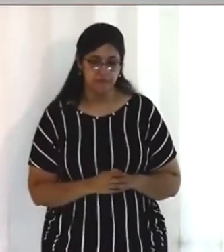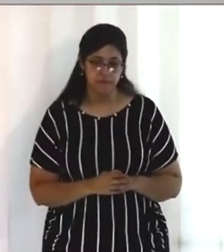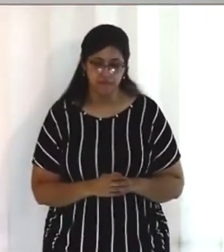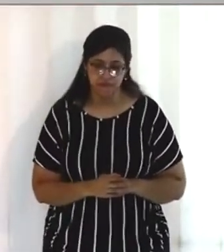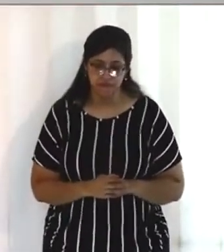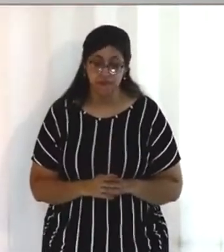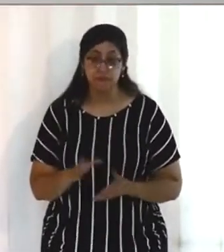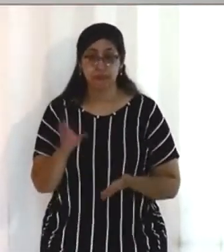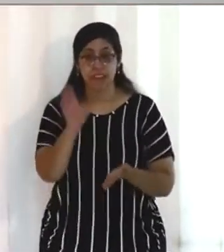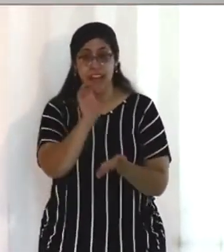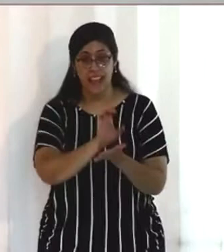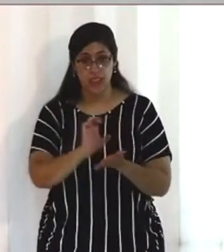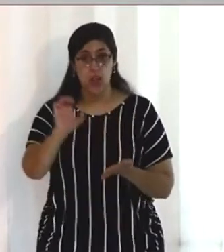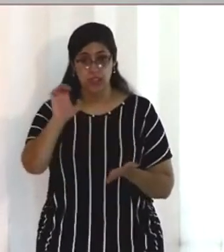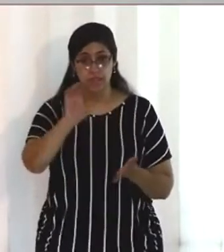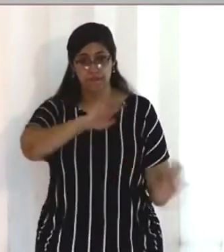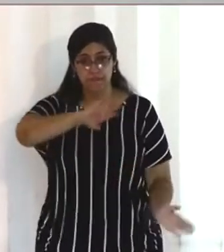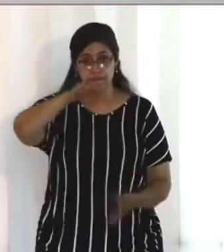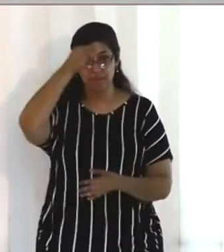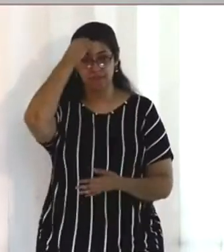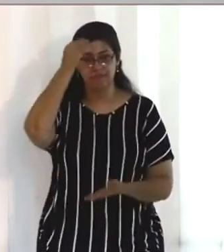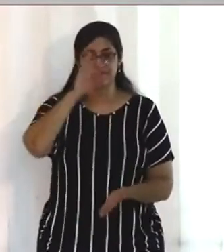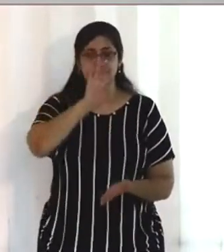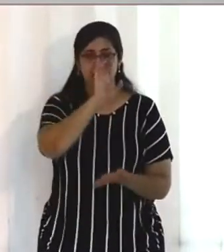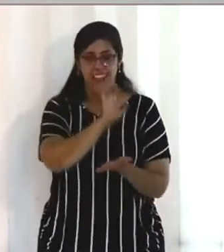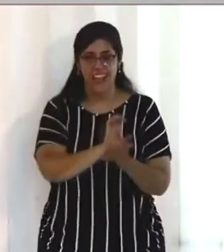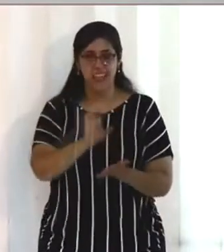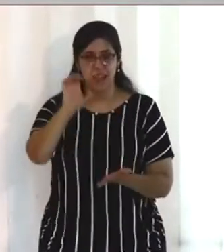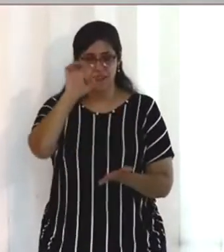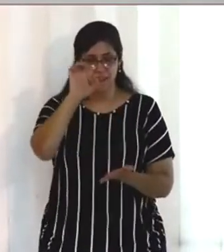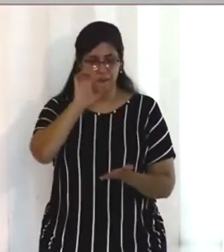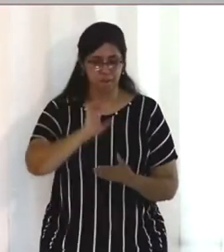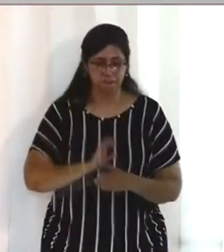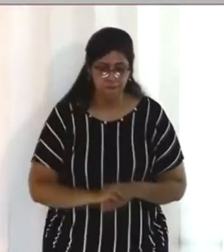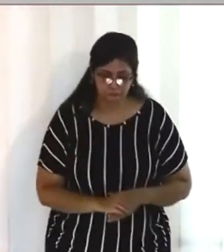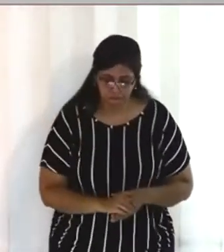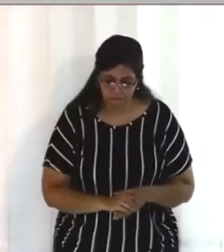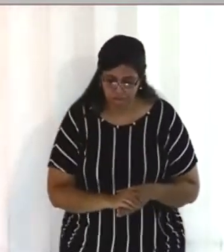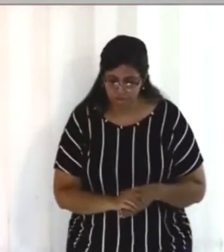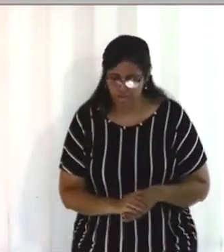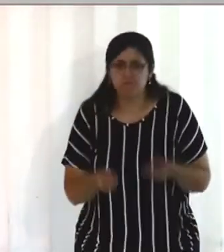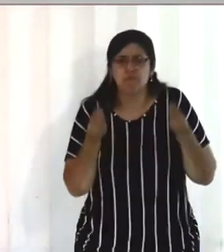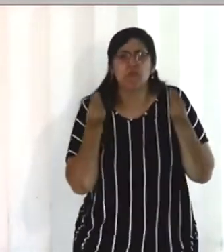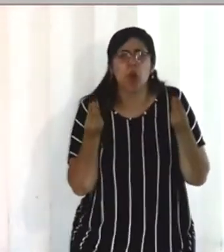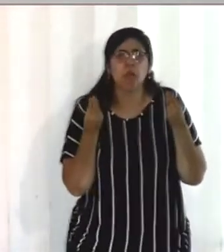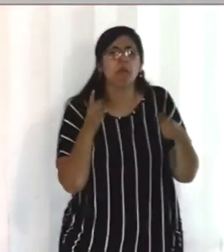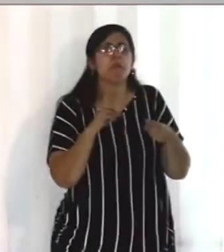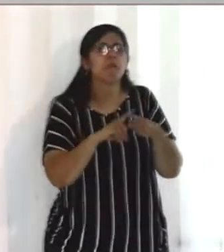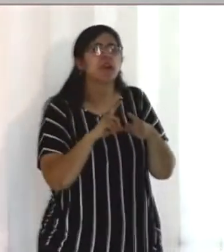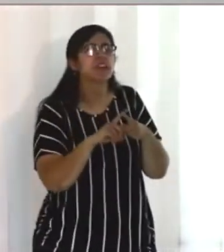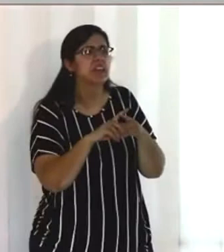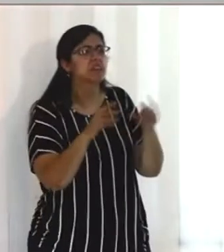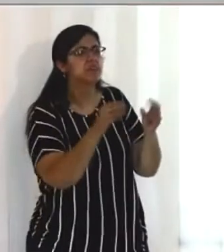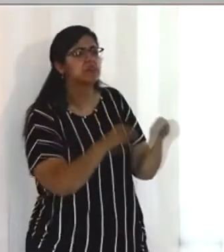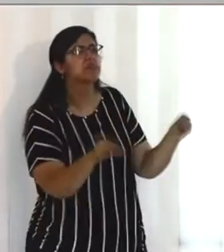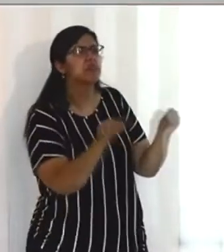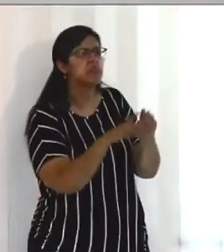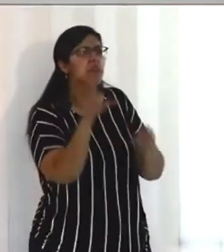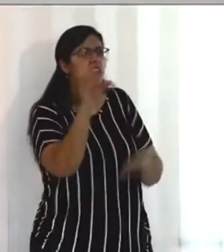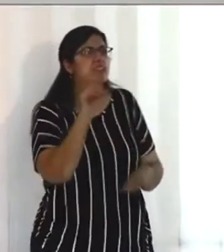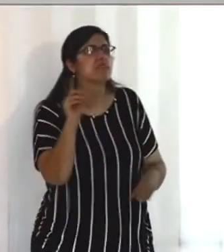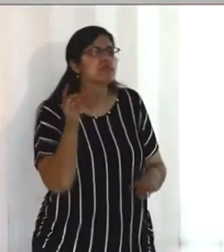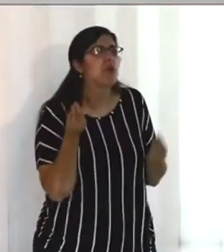Em Enoque, o motivo de ele agradar tanto a Deus está num outro versículo,